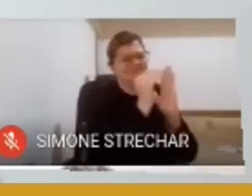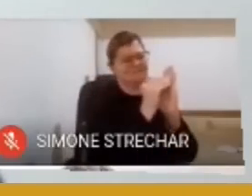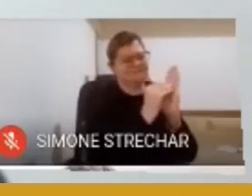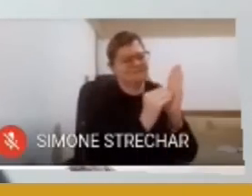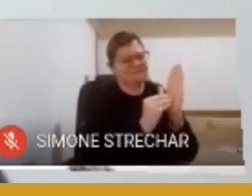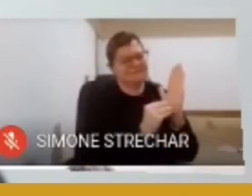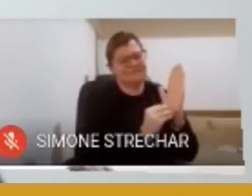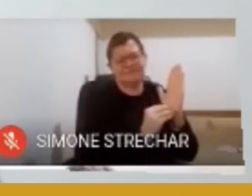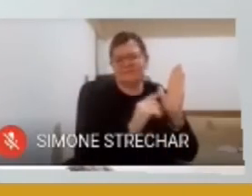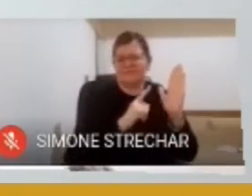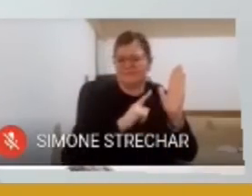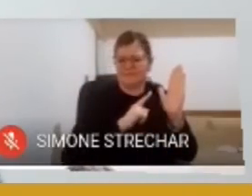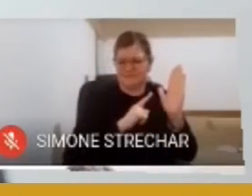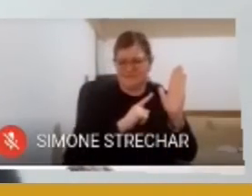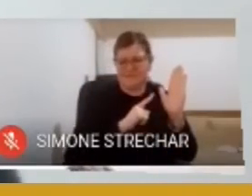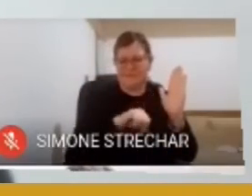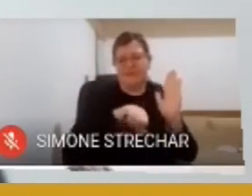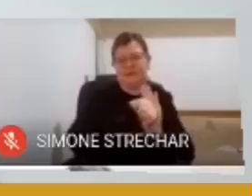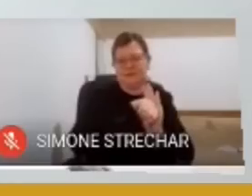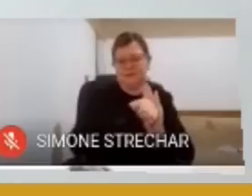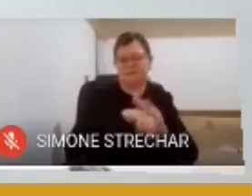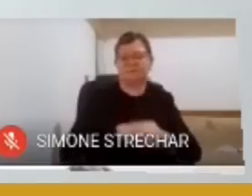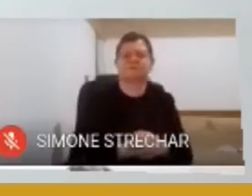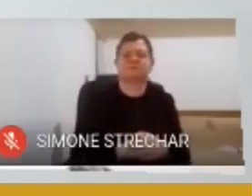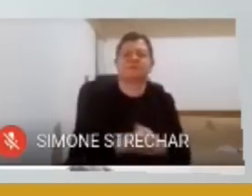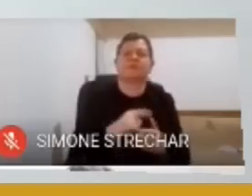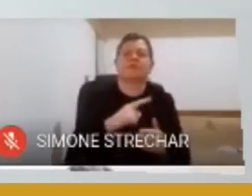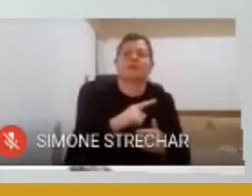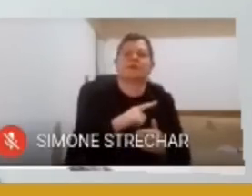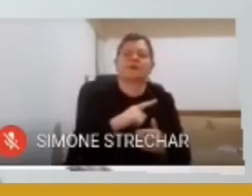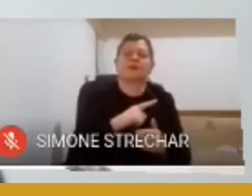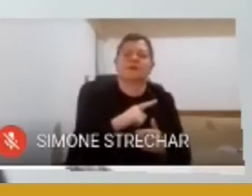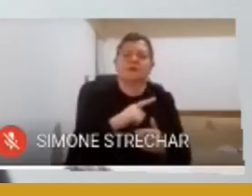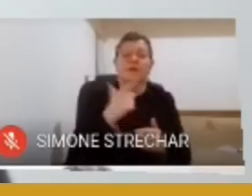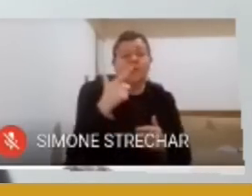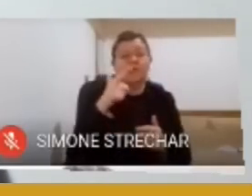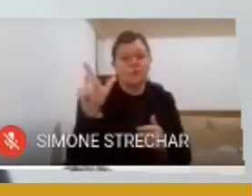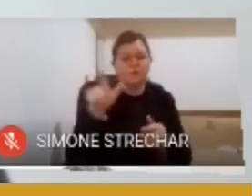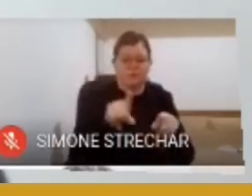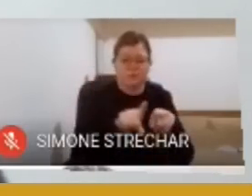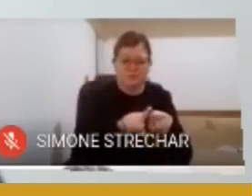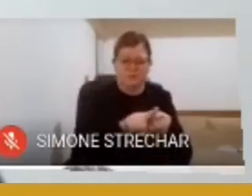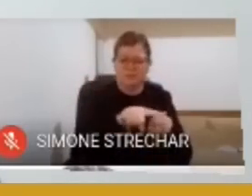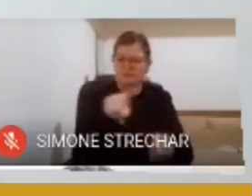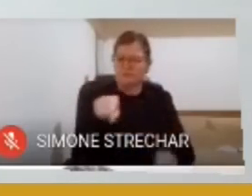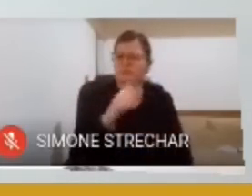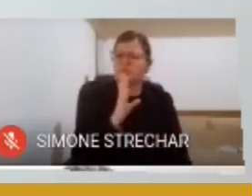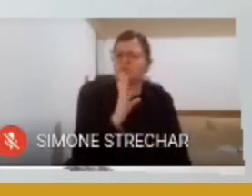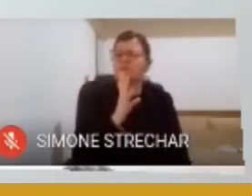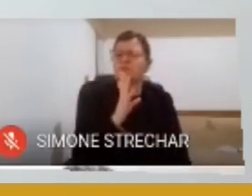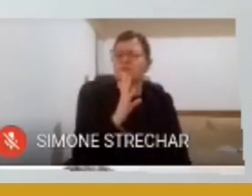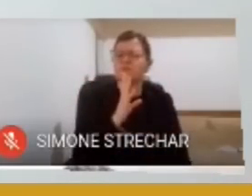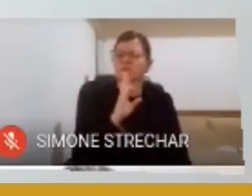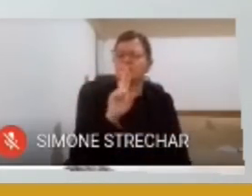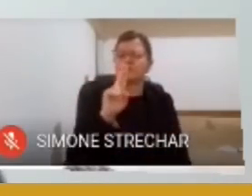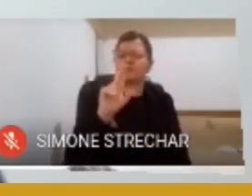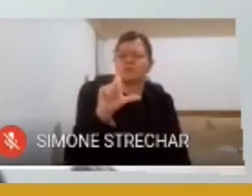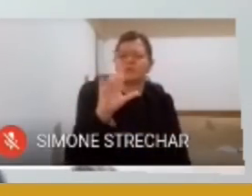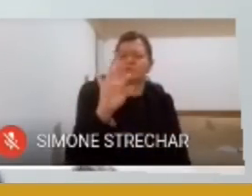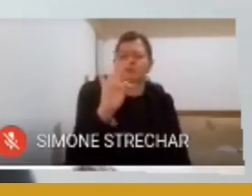título de conhecimento, que se chama ultraje público ao pudor, que são crimes relacionados